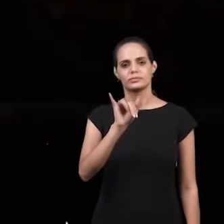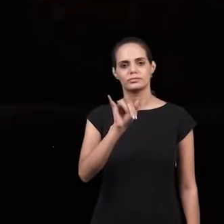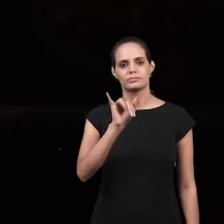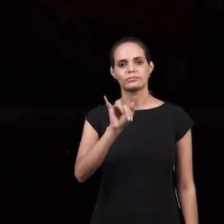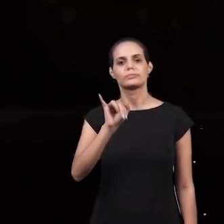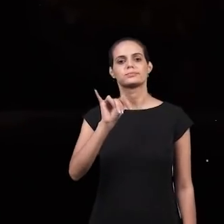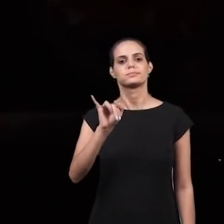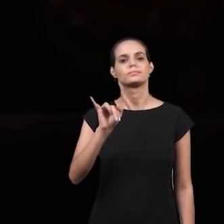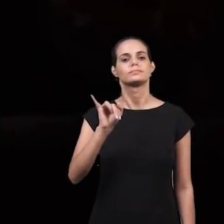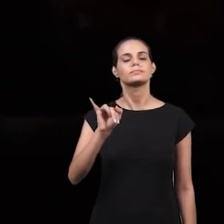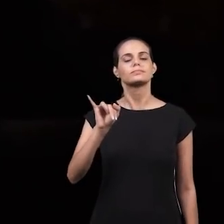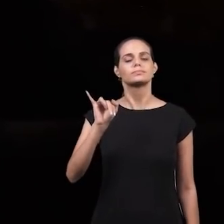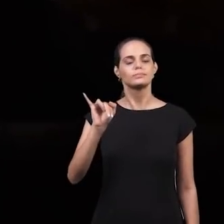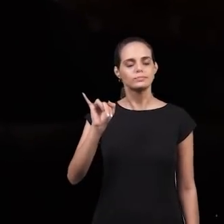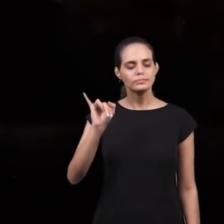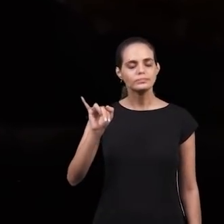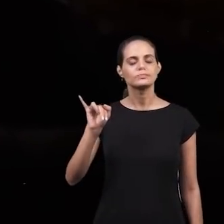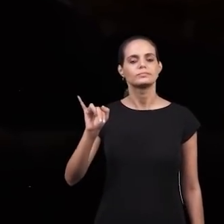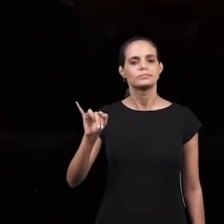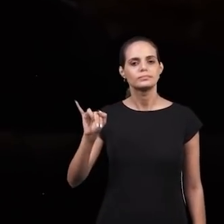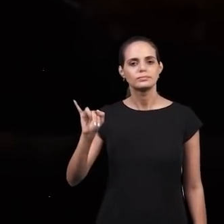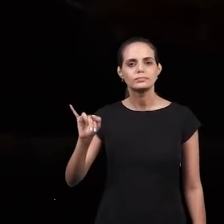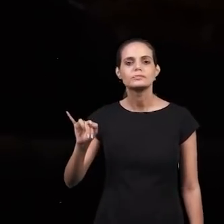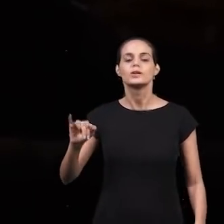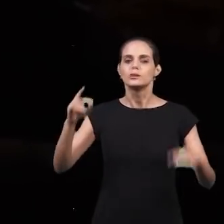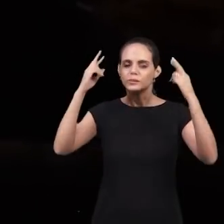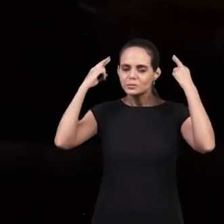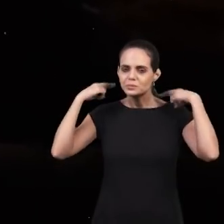Jesus virá,